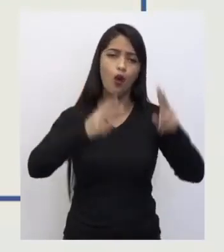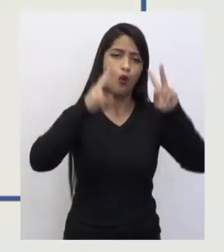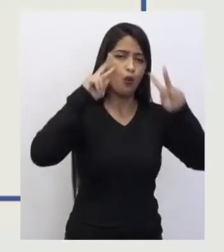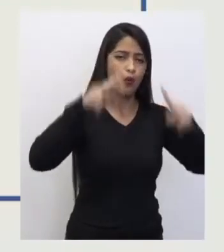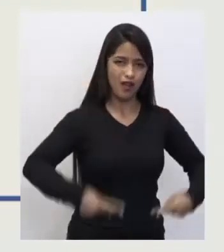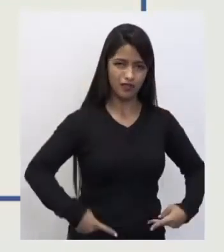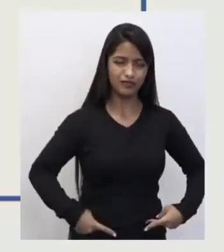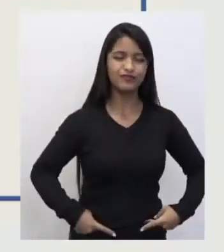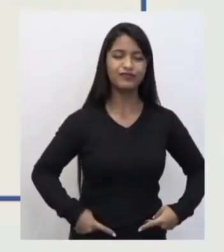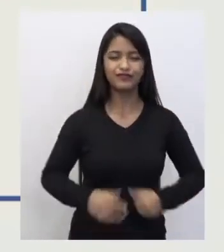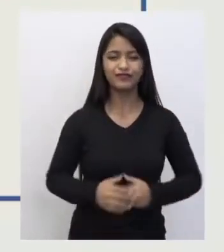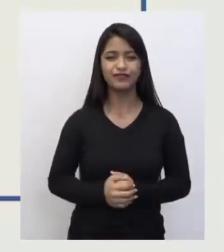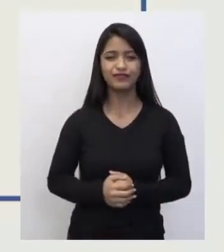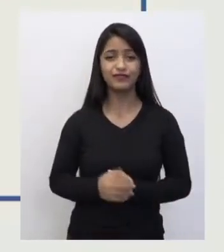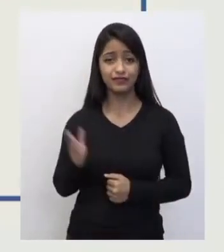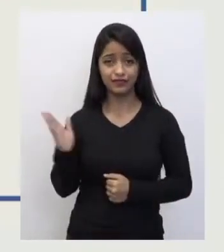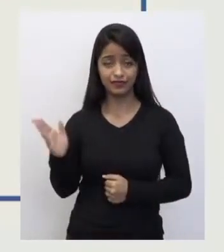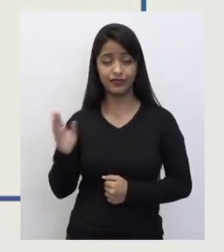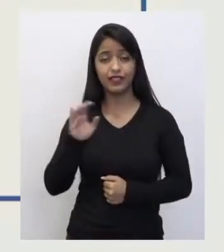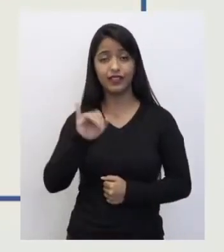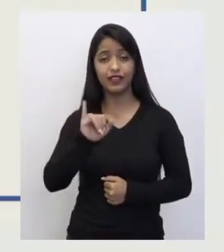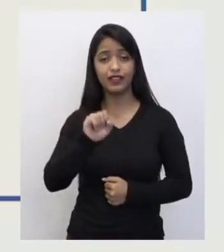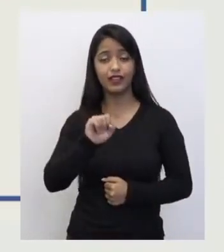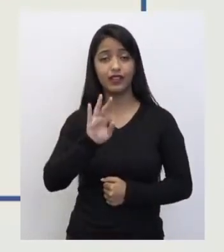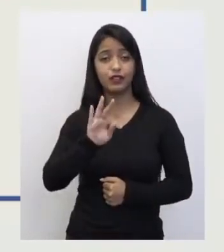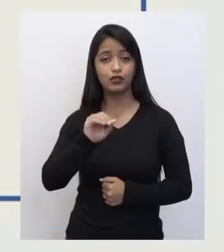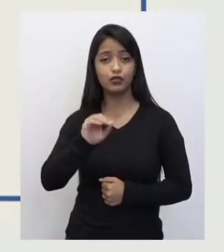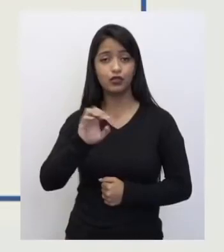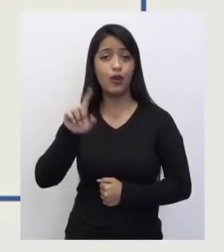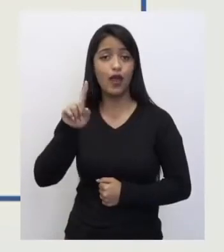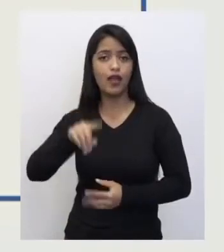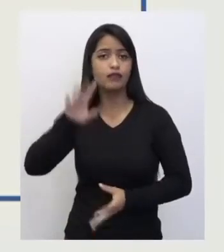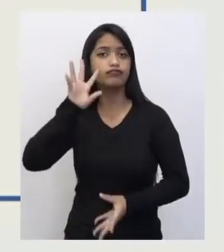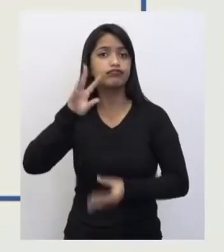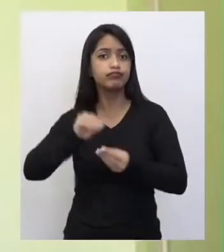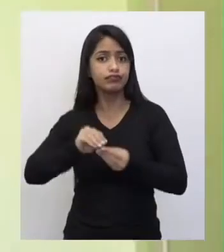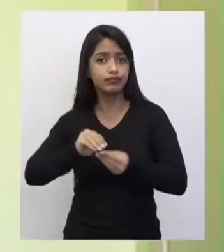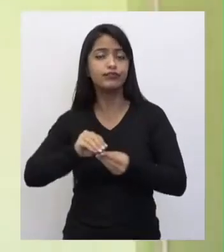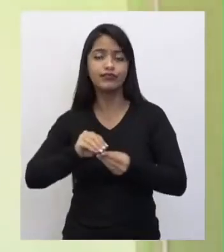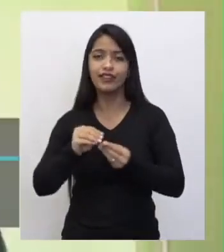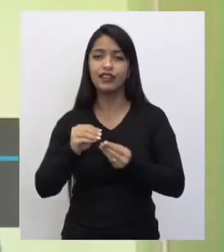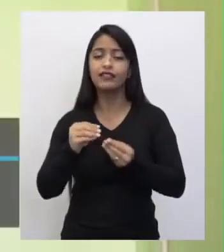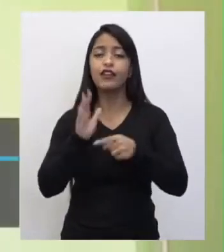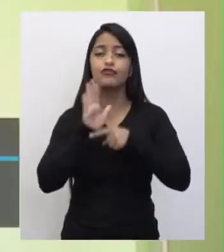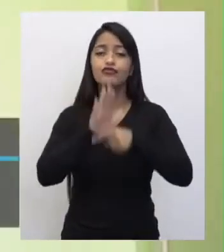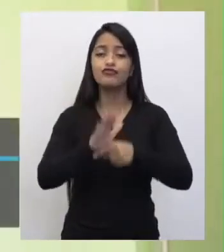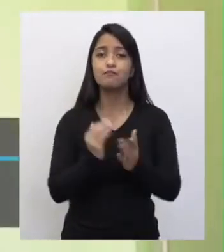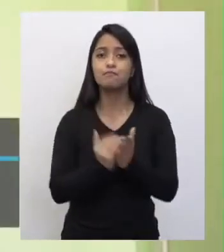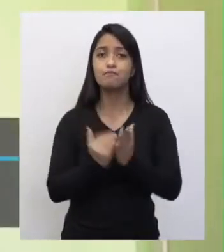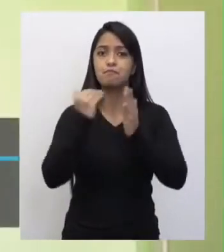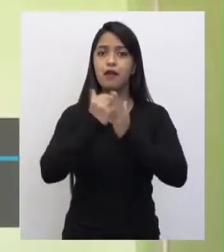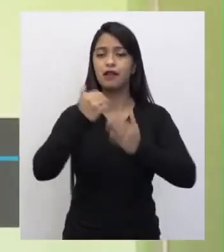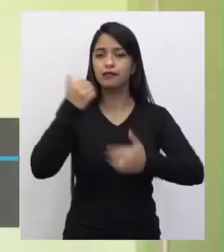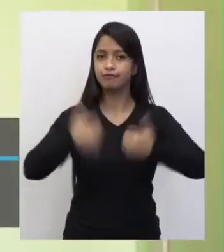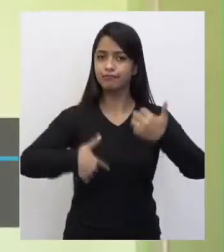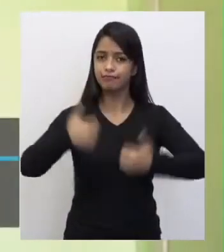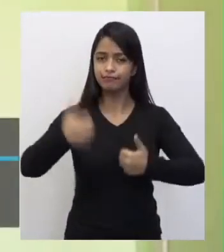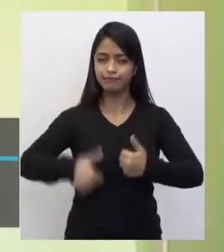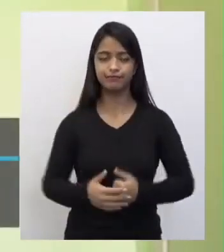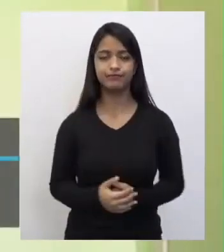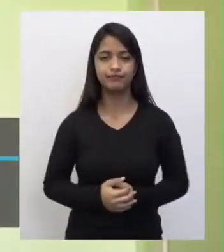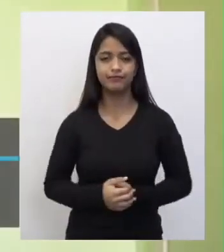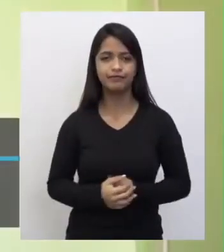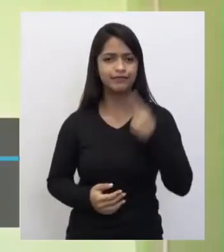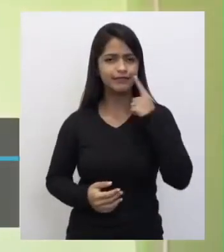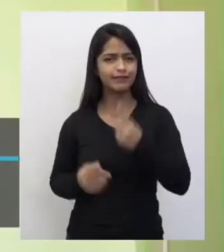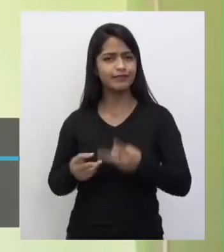que insere essa explicação, né? Uma especificação a mais. Então, pessoal, viram só a diferença